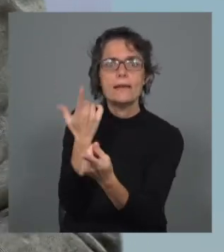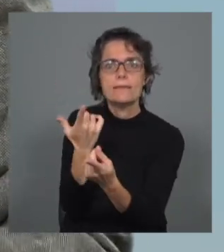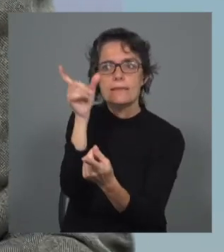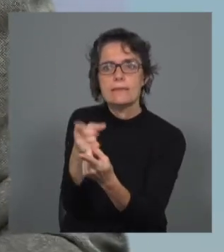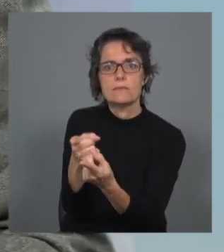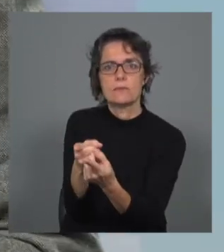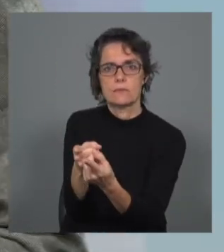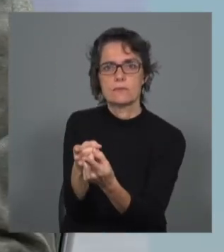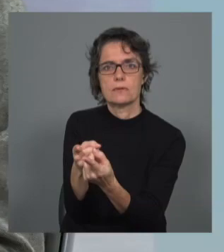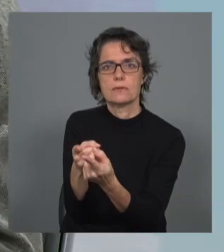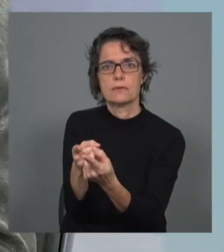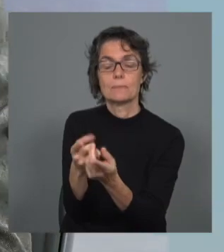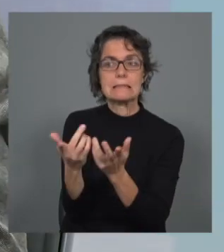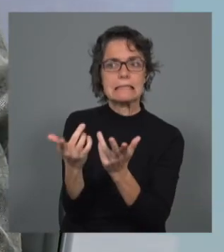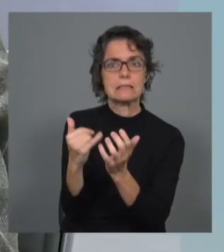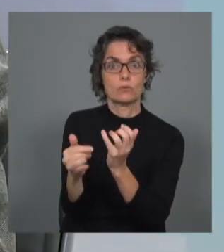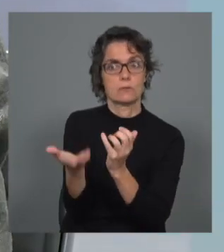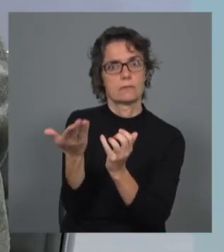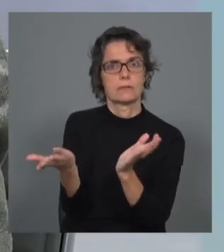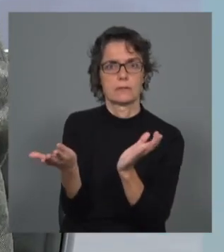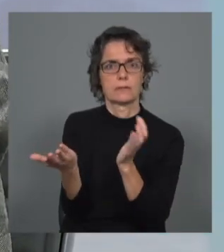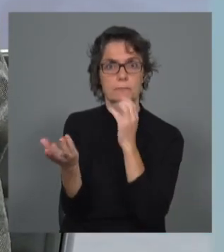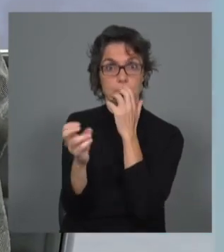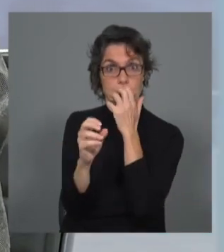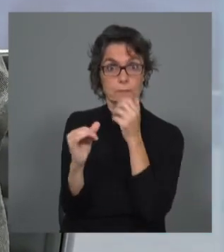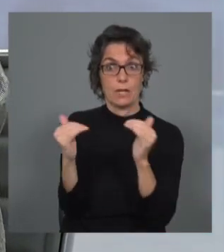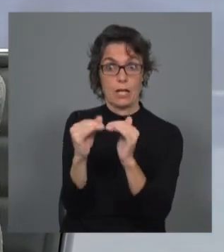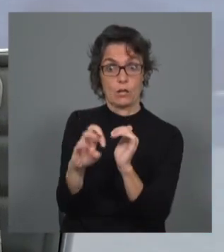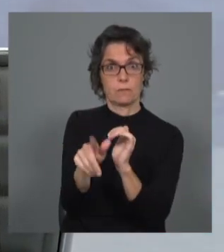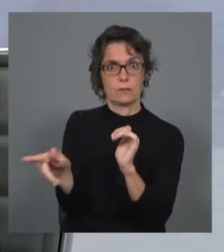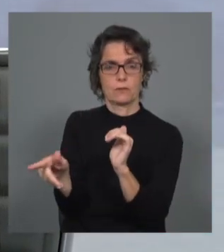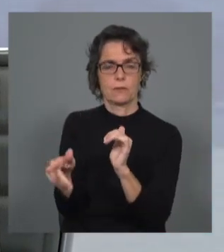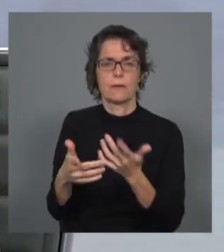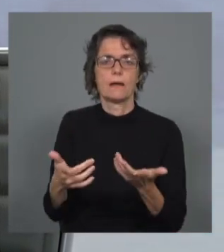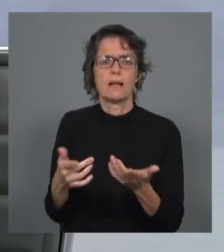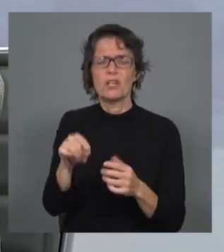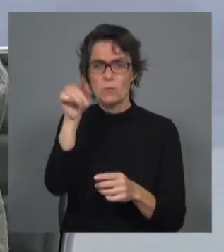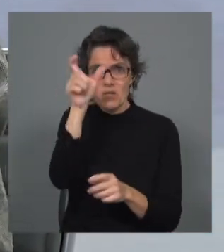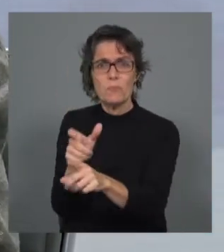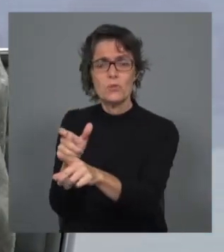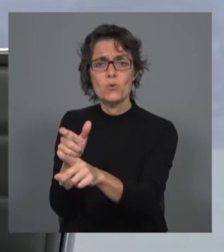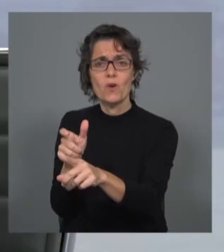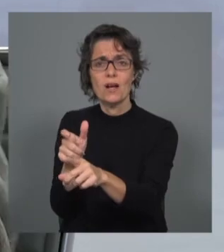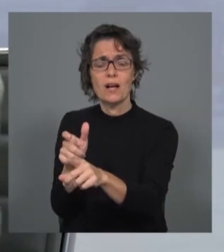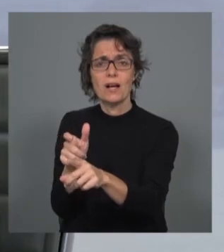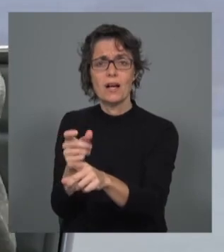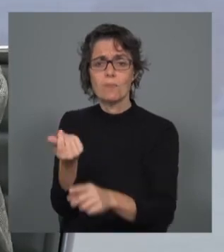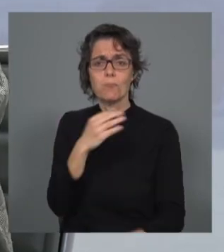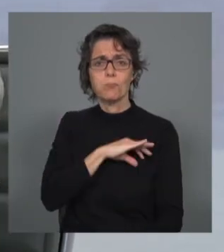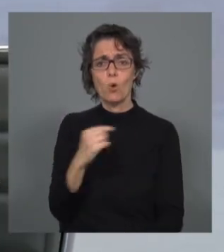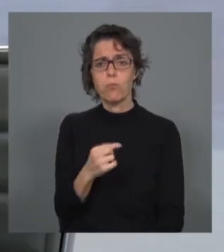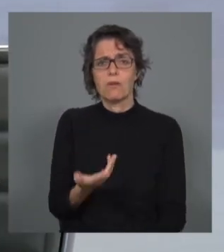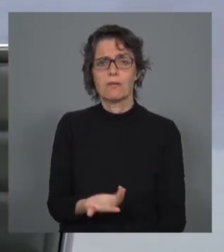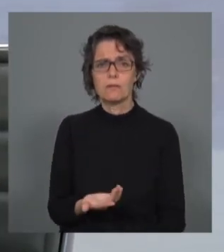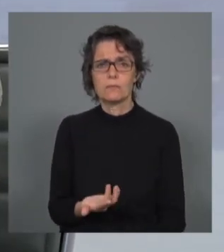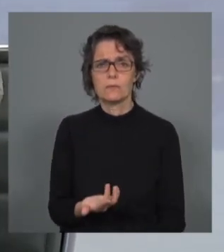também aumenta o risco. E depois a pessoa leva para casa o salário mínimo nacional. Quer dizer, num programa deste tamanho